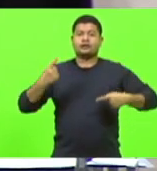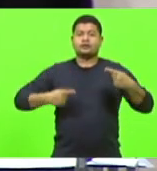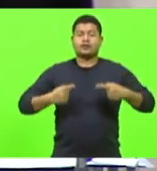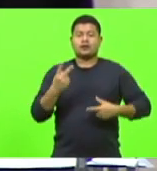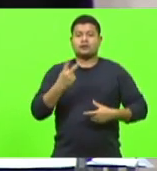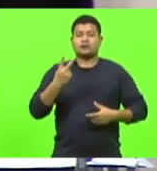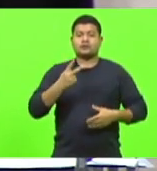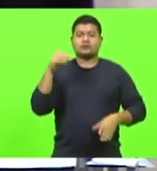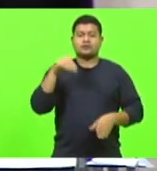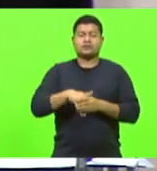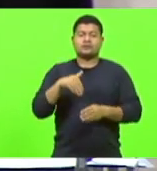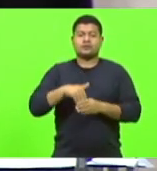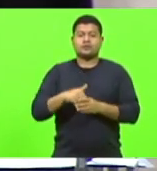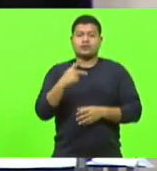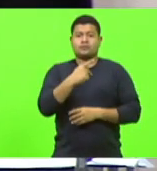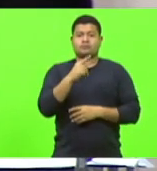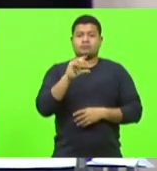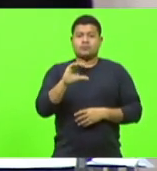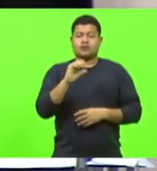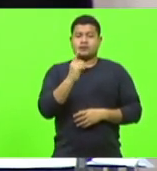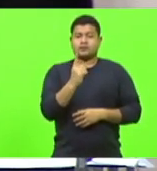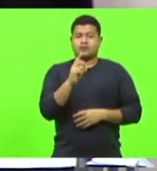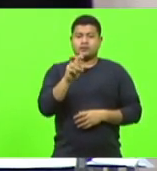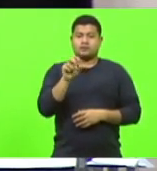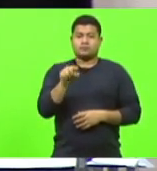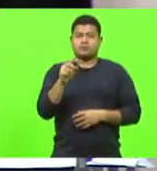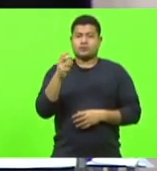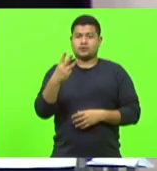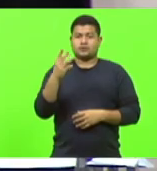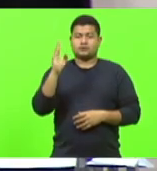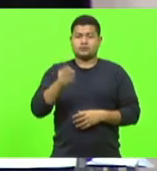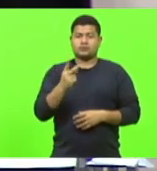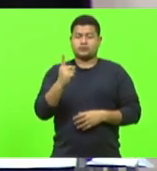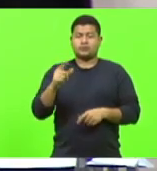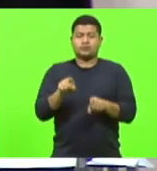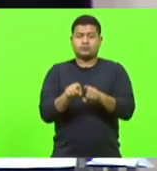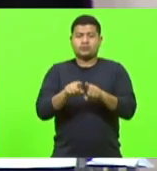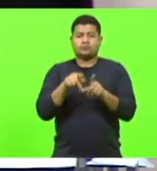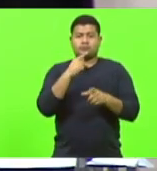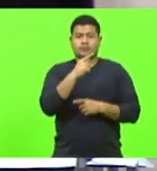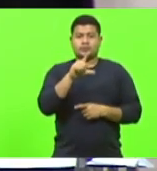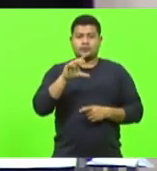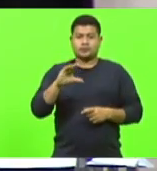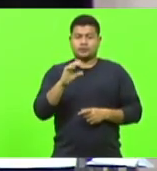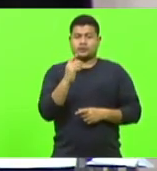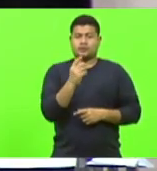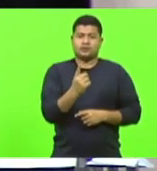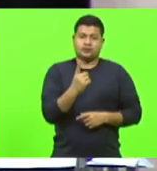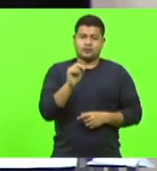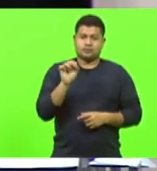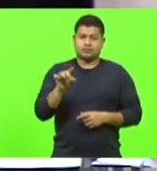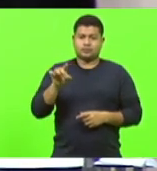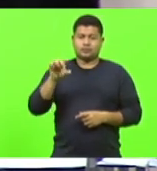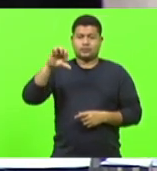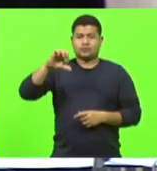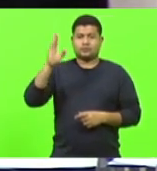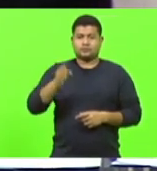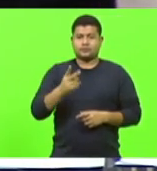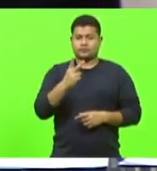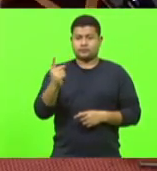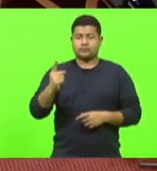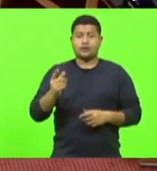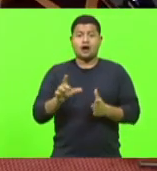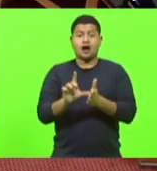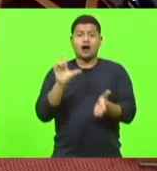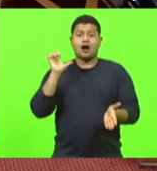segundo turno da PEC 5.3 2021 e projeto de lei complementar 10.9 2021 antes ou se Deputado devaneios só